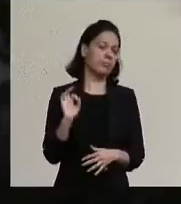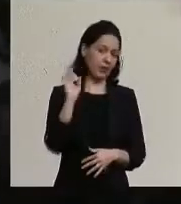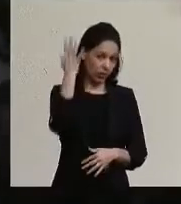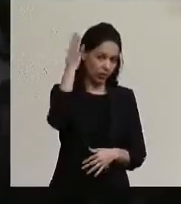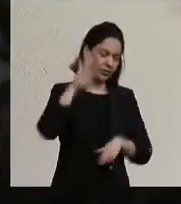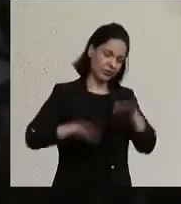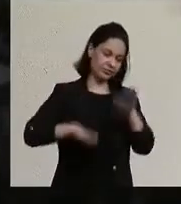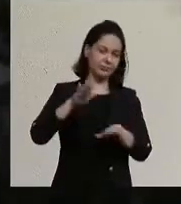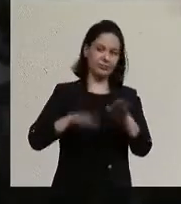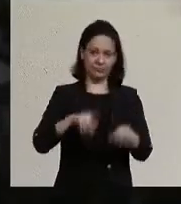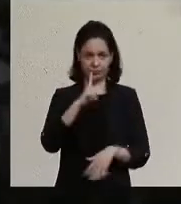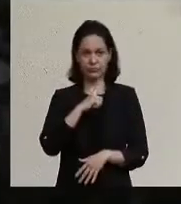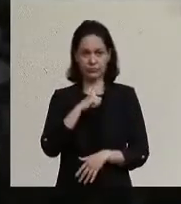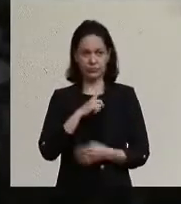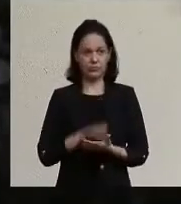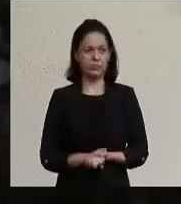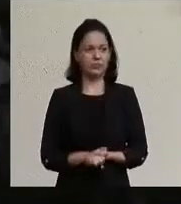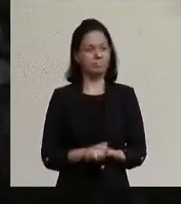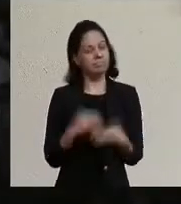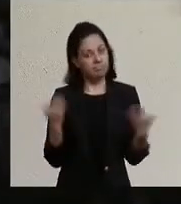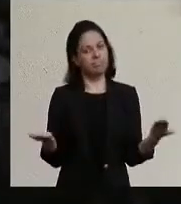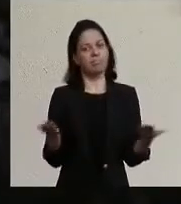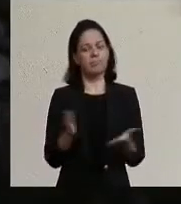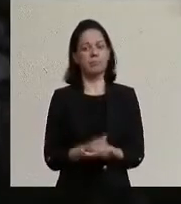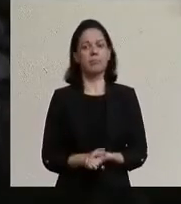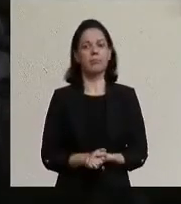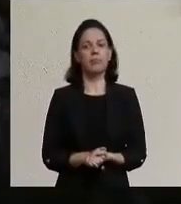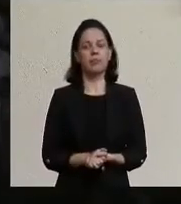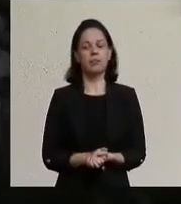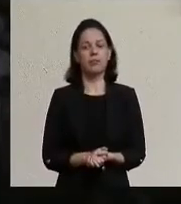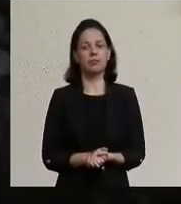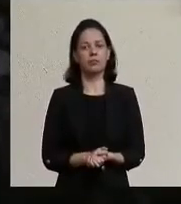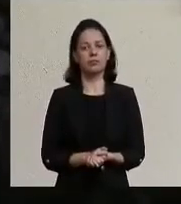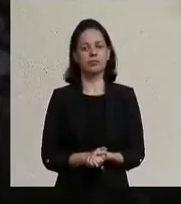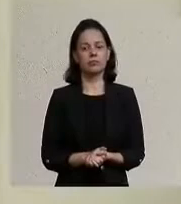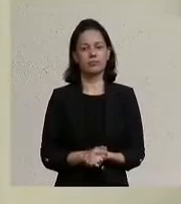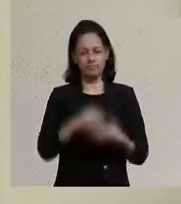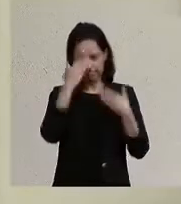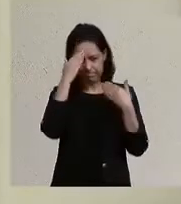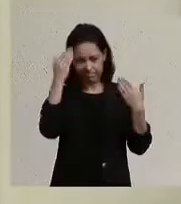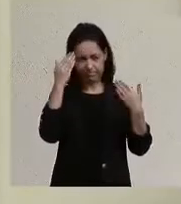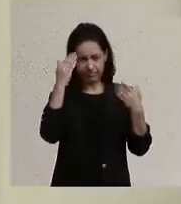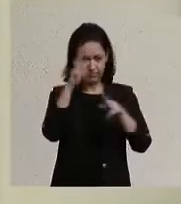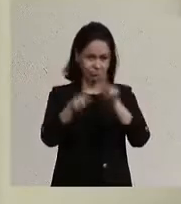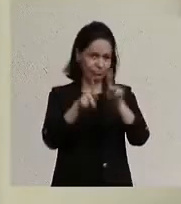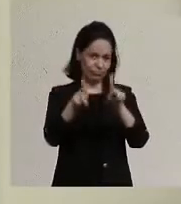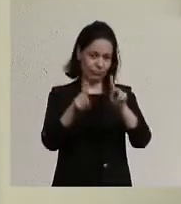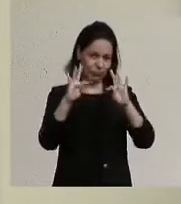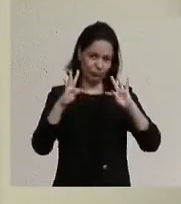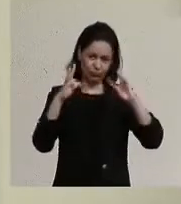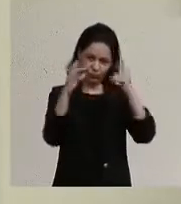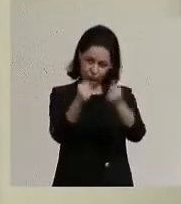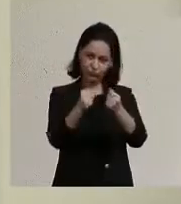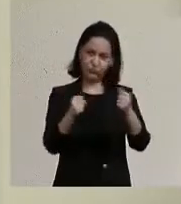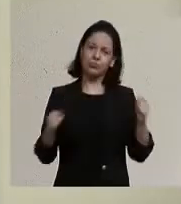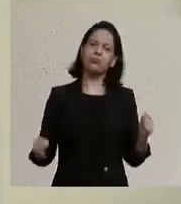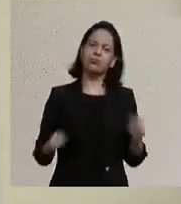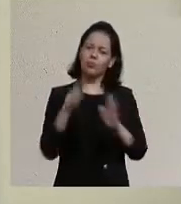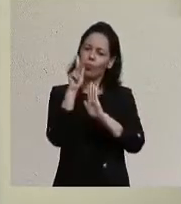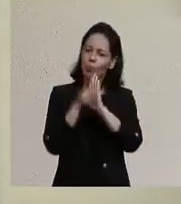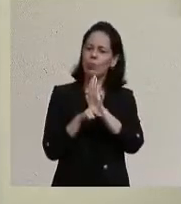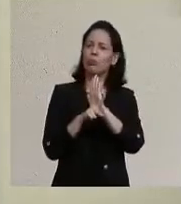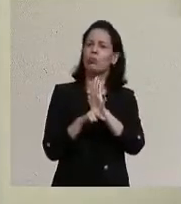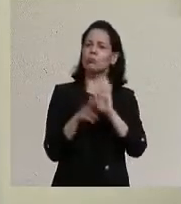acontecem aqui e enfim quero deixar aqui o meu muito obrigado a toda a população que acreditou no nosso projeto